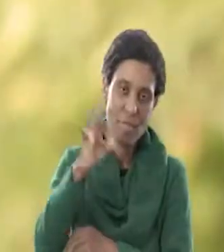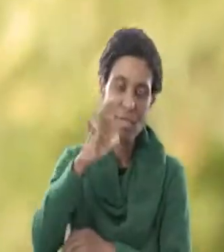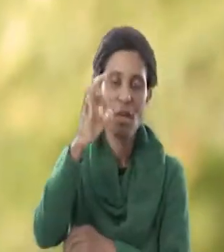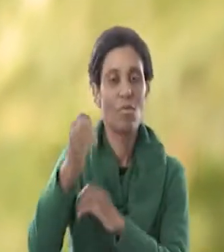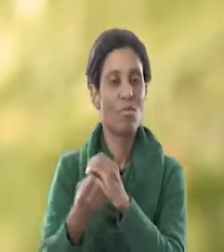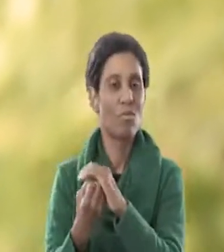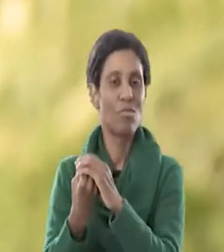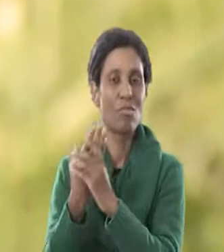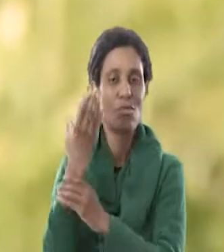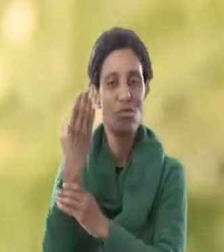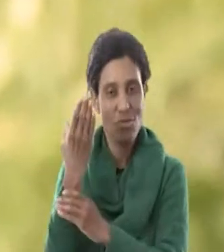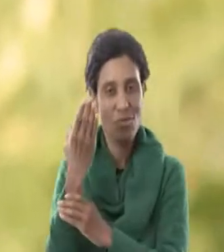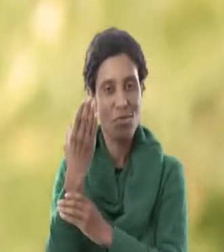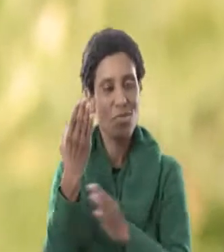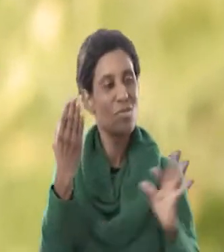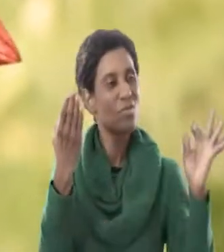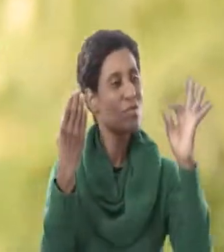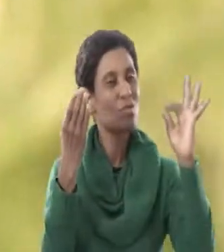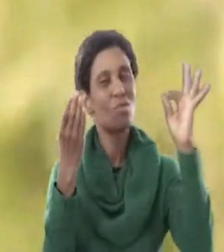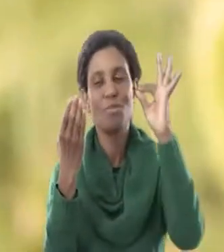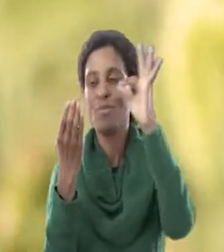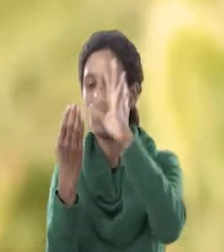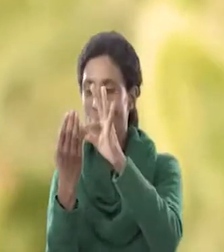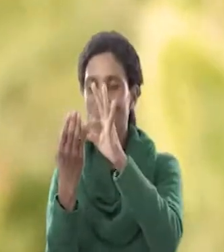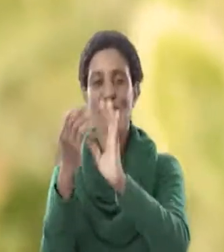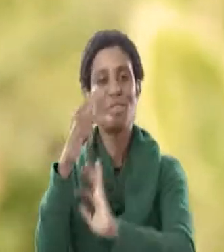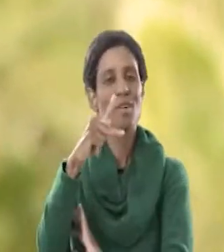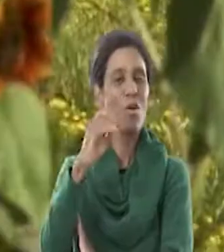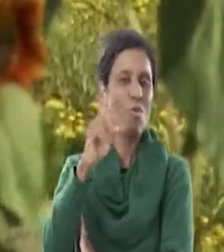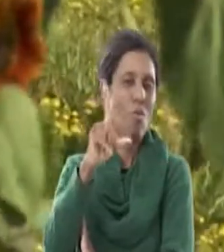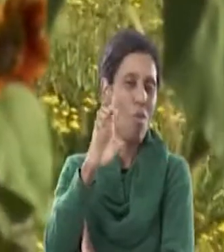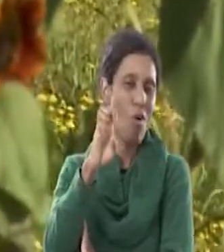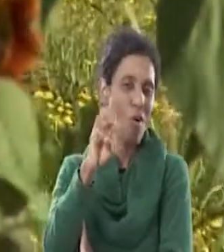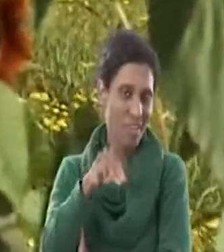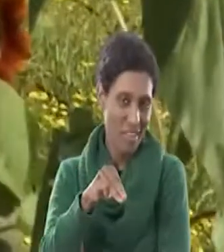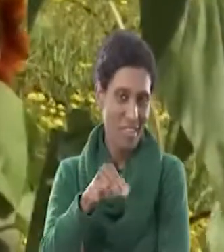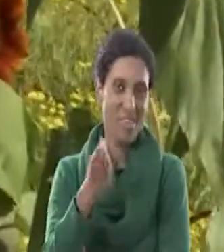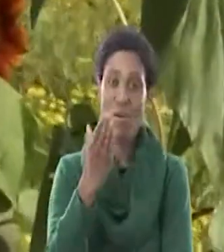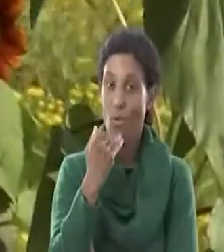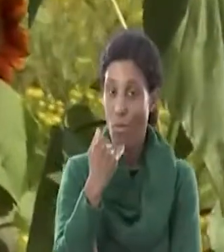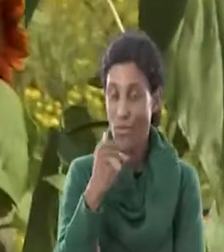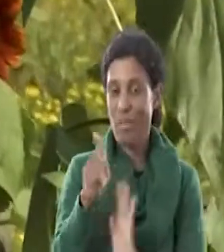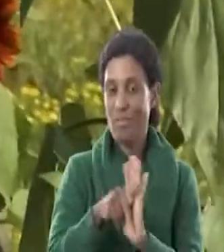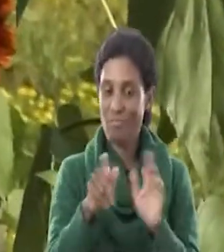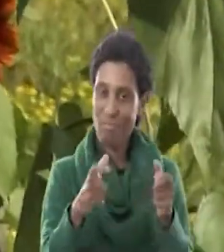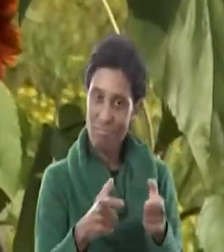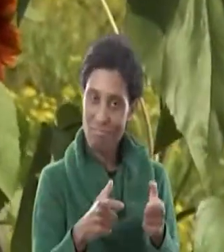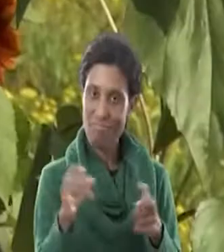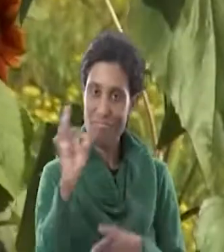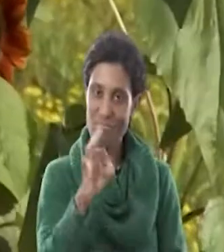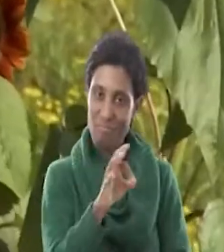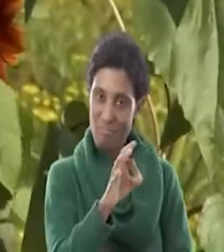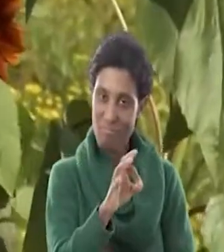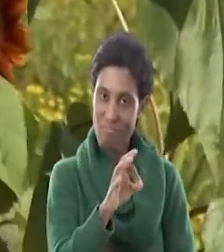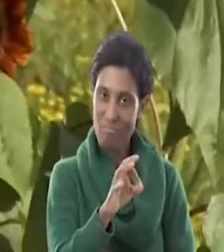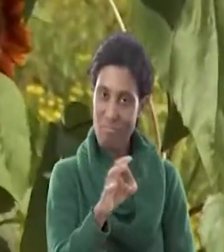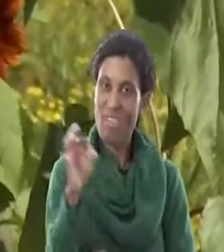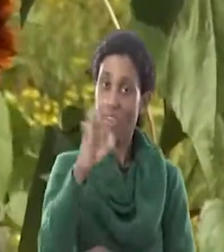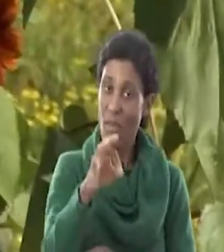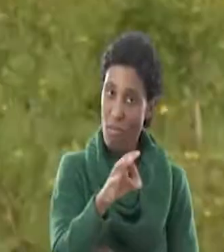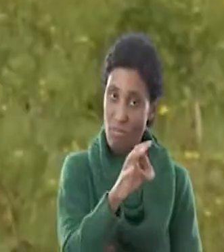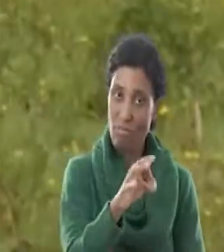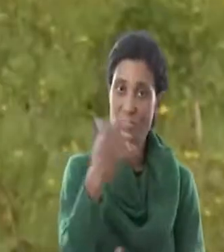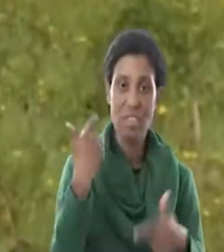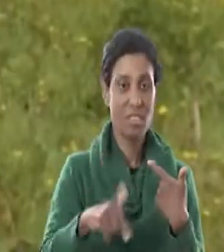rua para buscar o néctar, buscar pólen, buscar comida para dentro da colmeia.